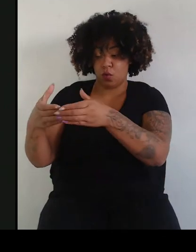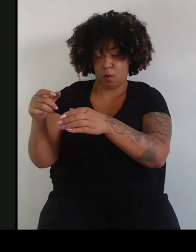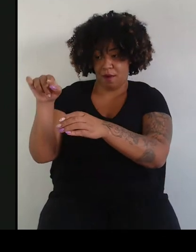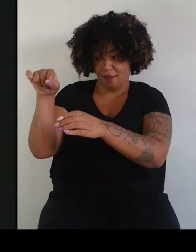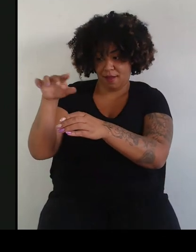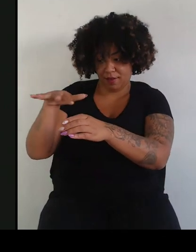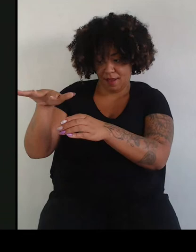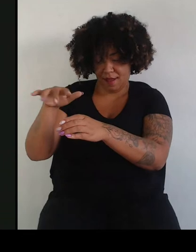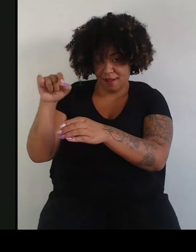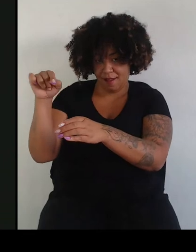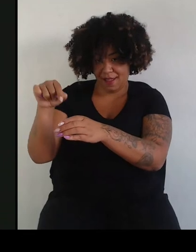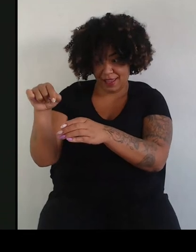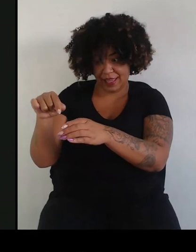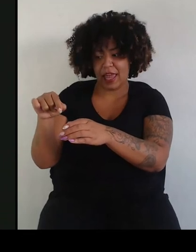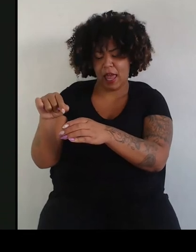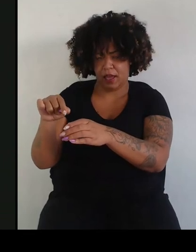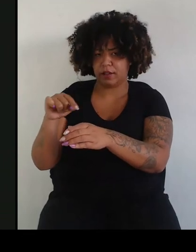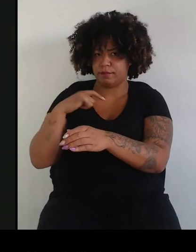ferozes